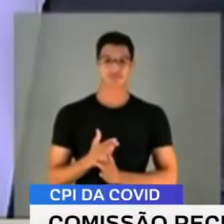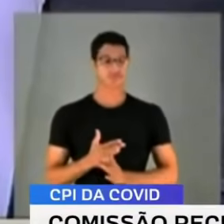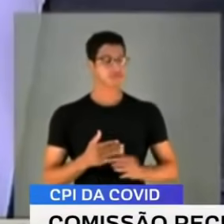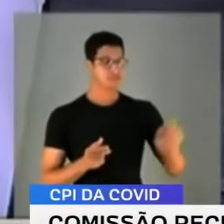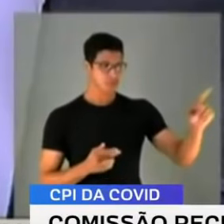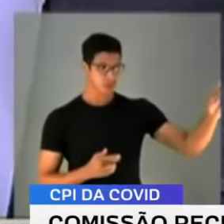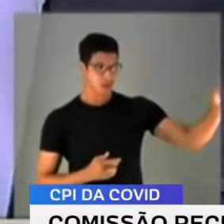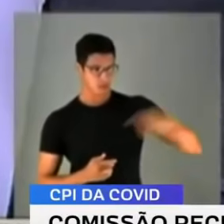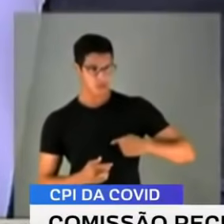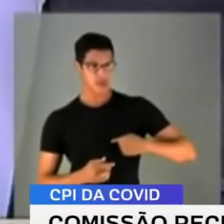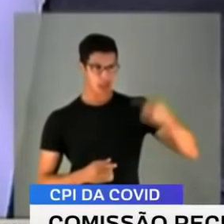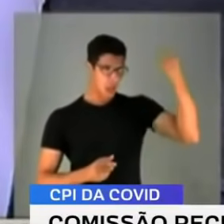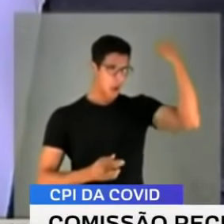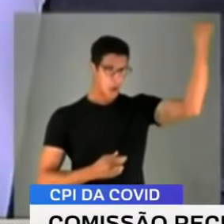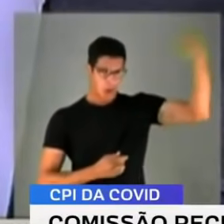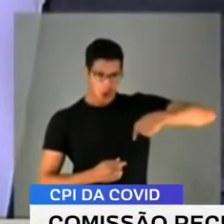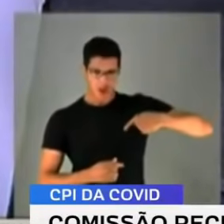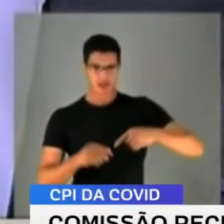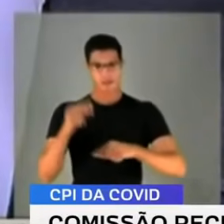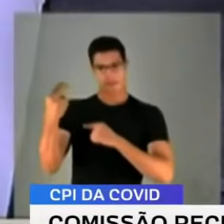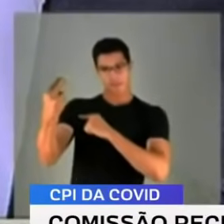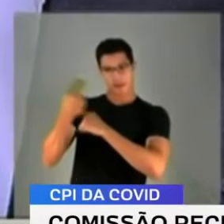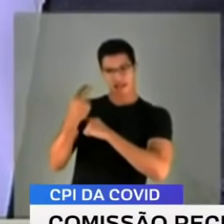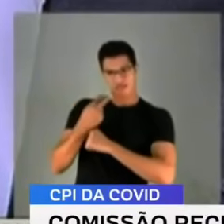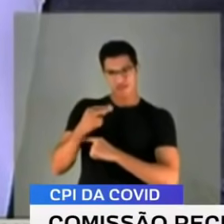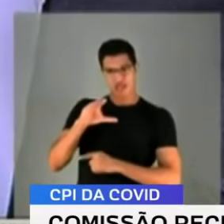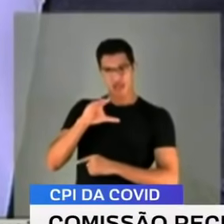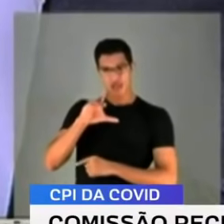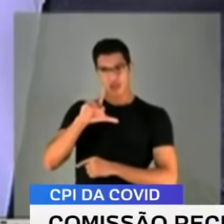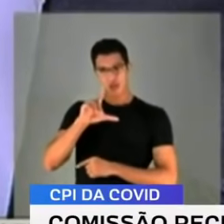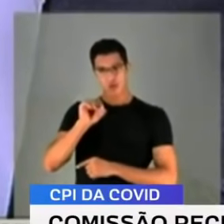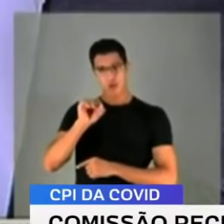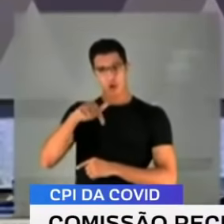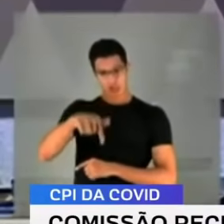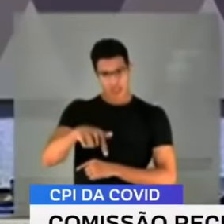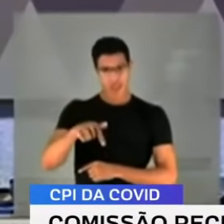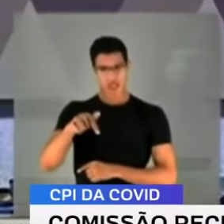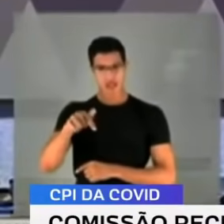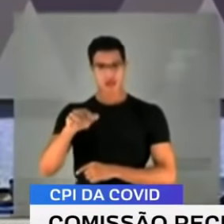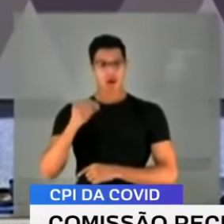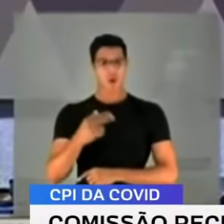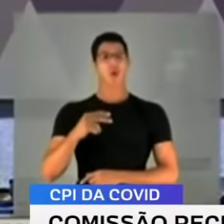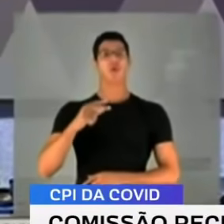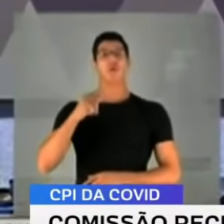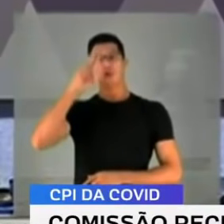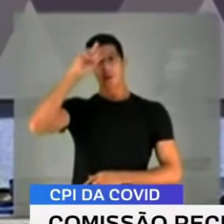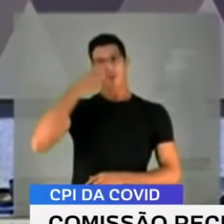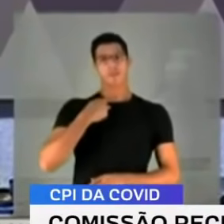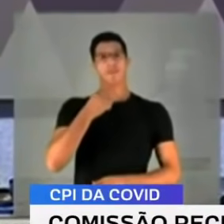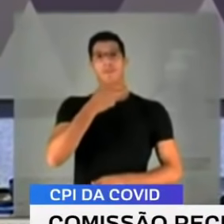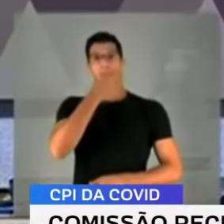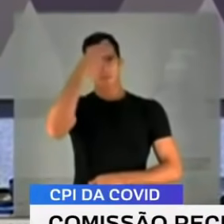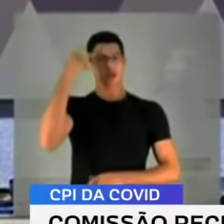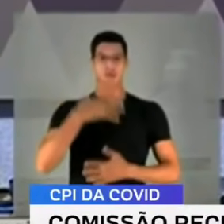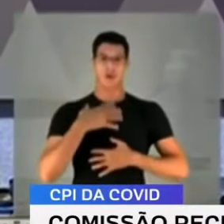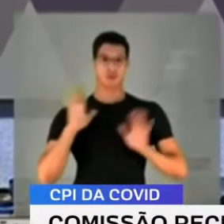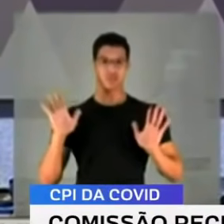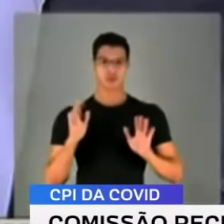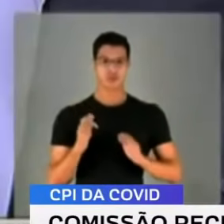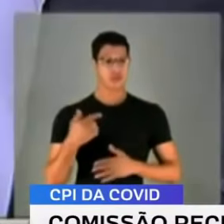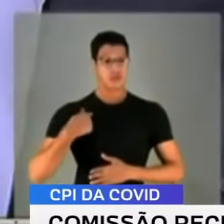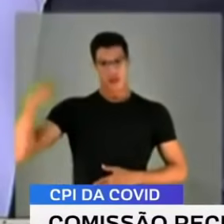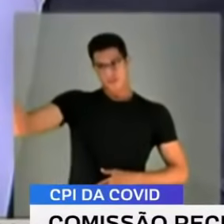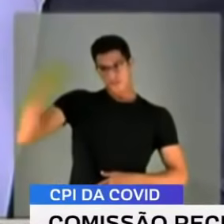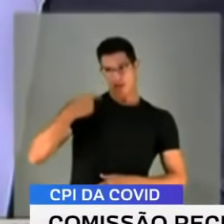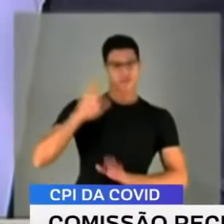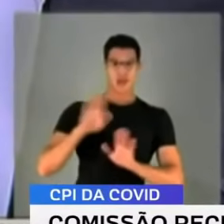recebeu ordem para fazer a defesa do uso da cloroquina? Não. Ou foi uma iniciativa sua, pessoal? Nunca recebi ordem